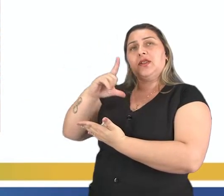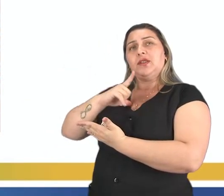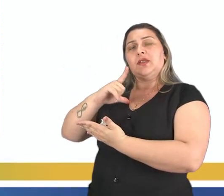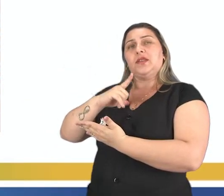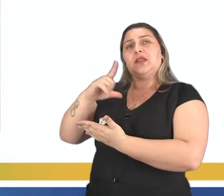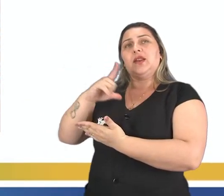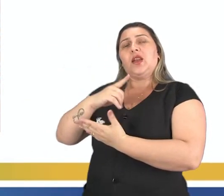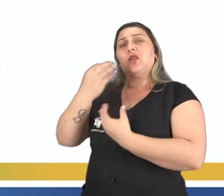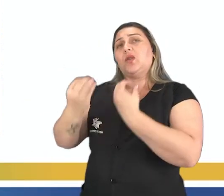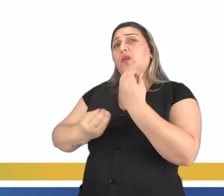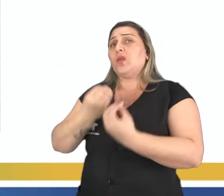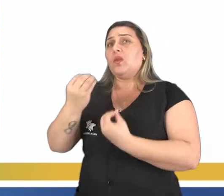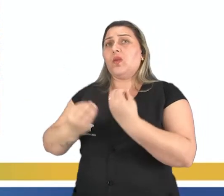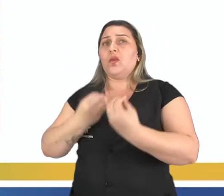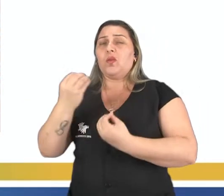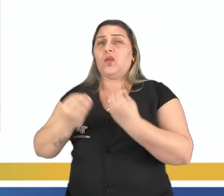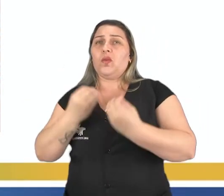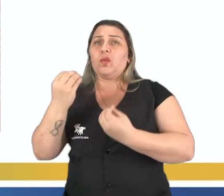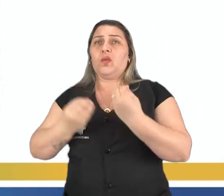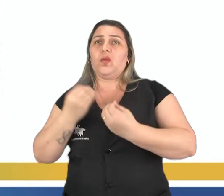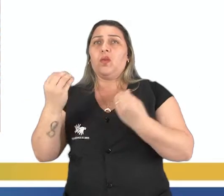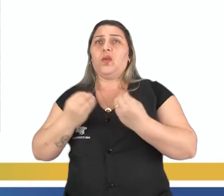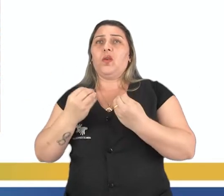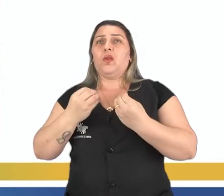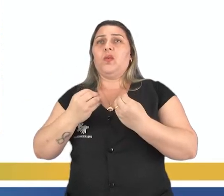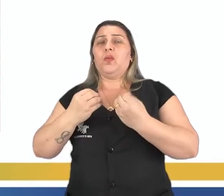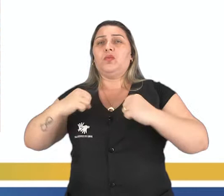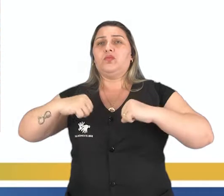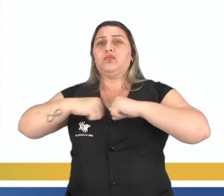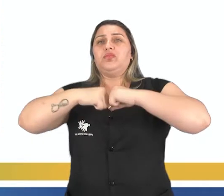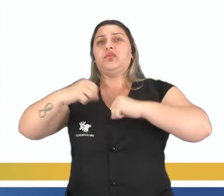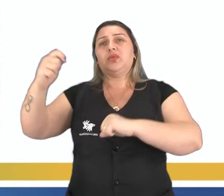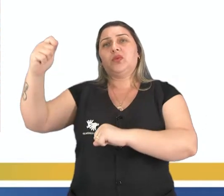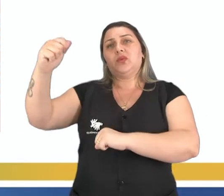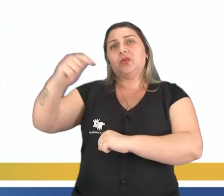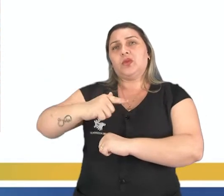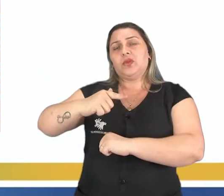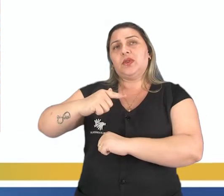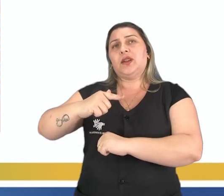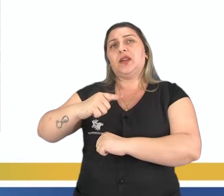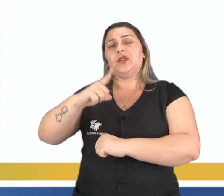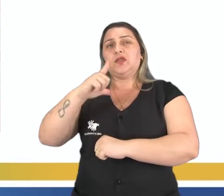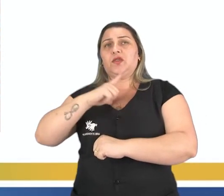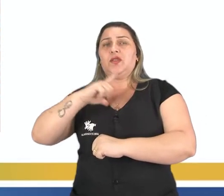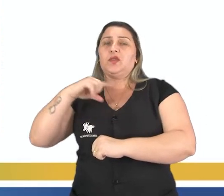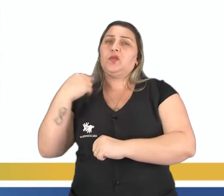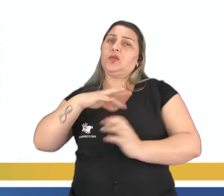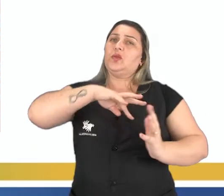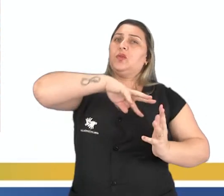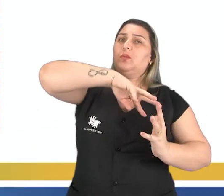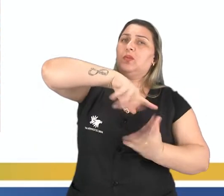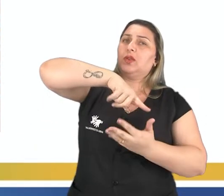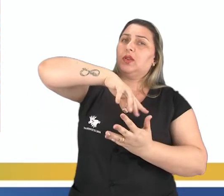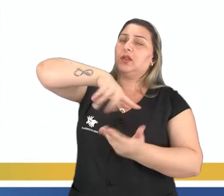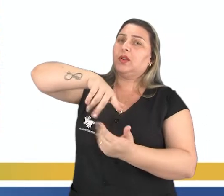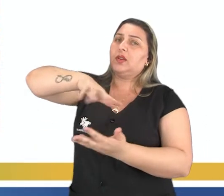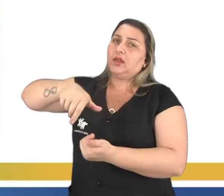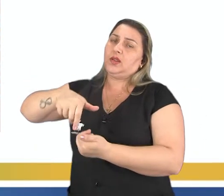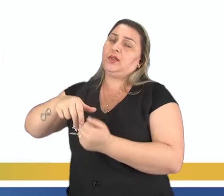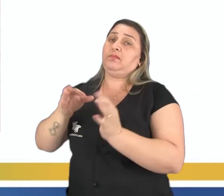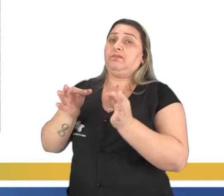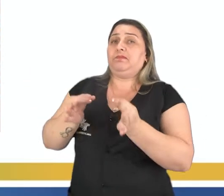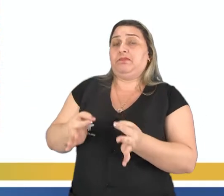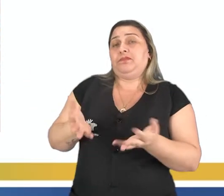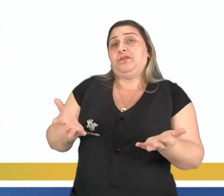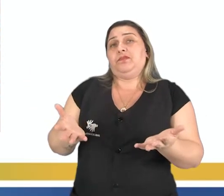de como seria, né, uma tempestade solar e se ela por um acaso atingisse o nosso planeta,